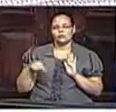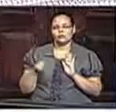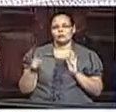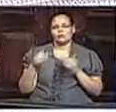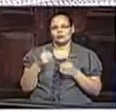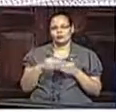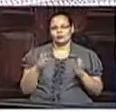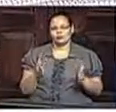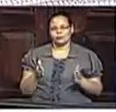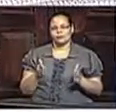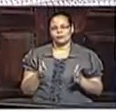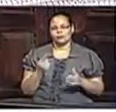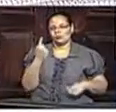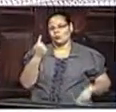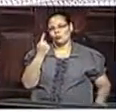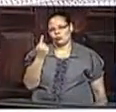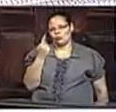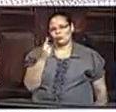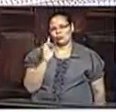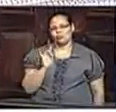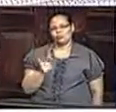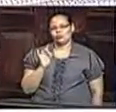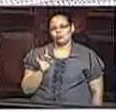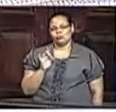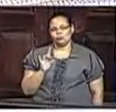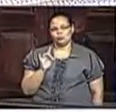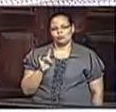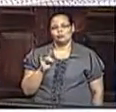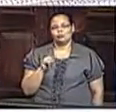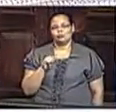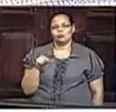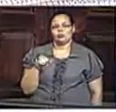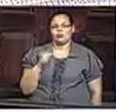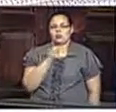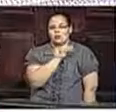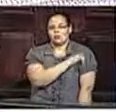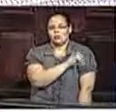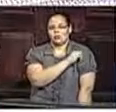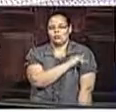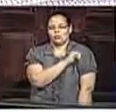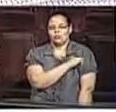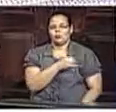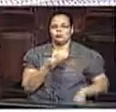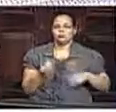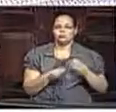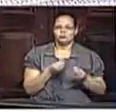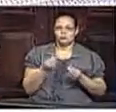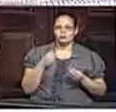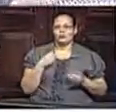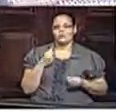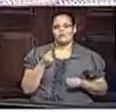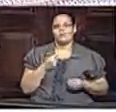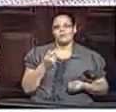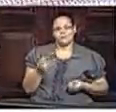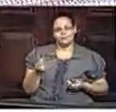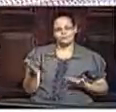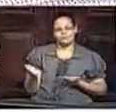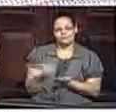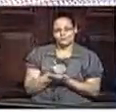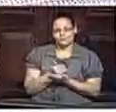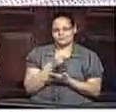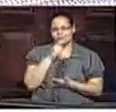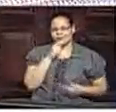pacotes apresentados não têm uma medida desenvolvimentista, que é o que levaria o Rio a investir mais, a arrecadar mais e ter mais caixa,